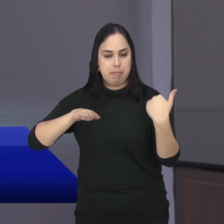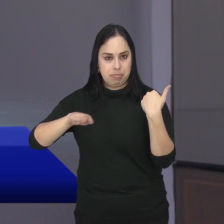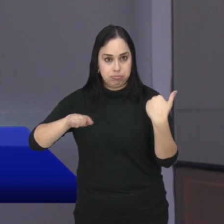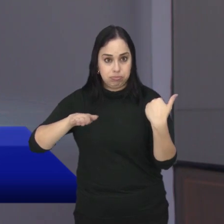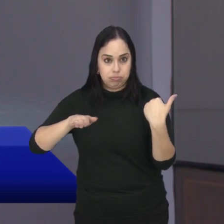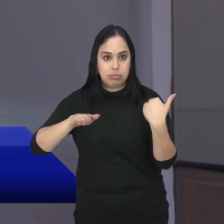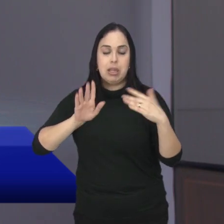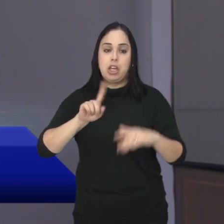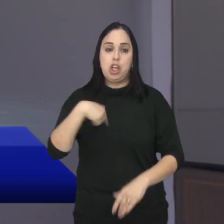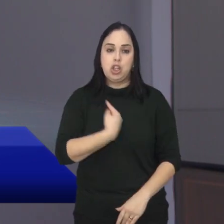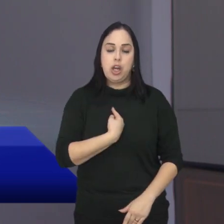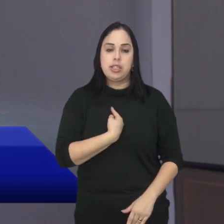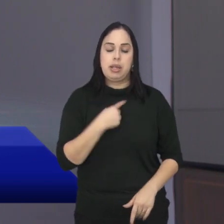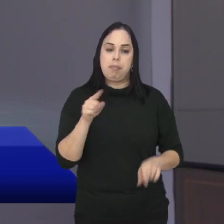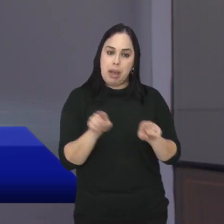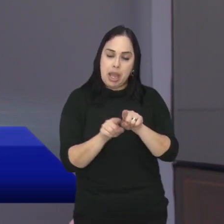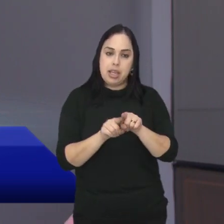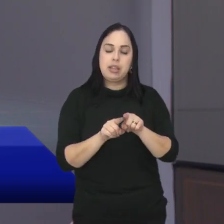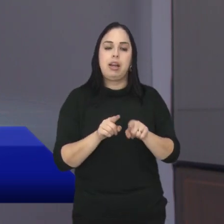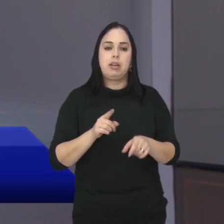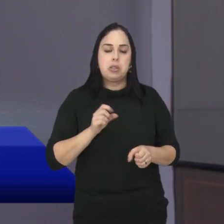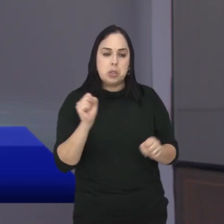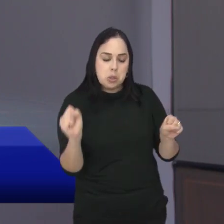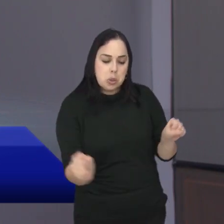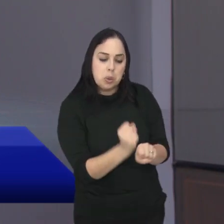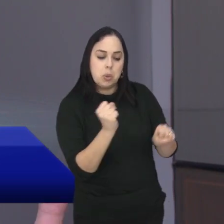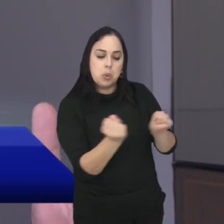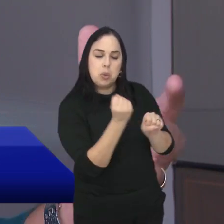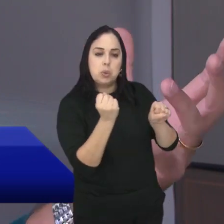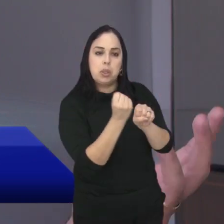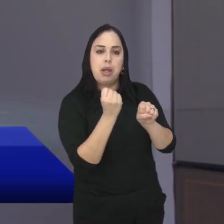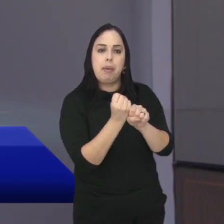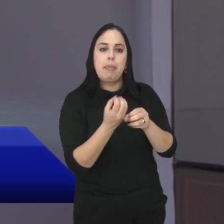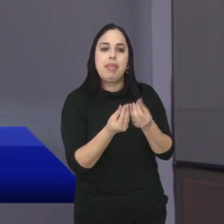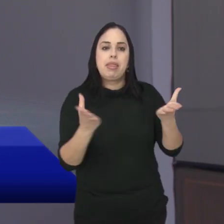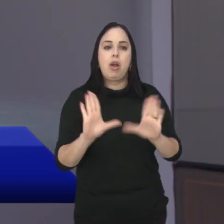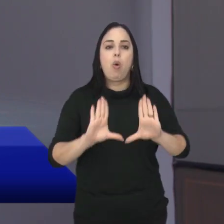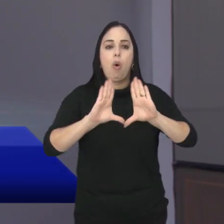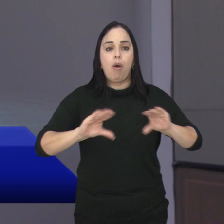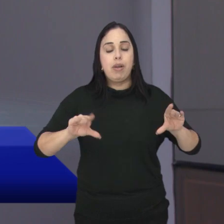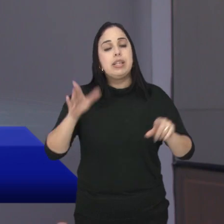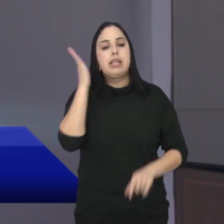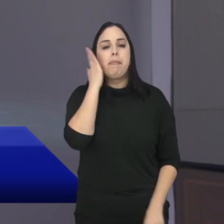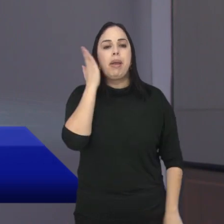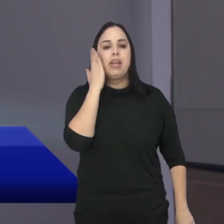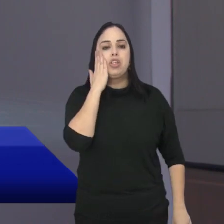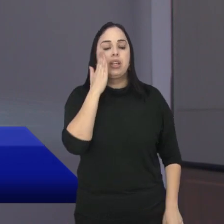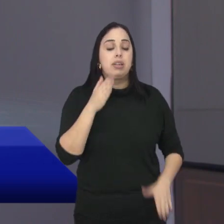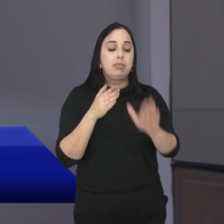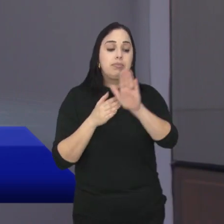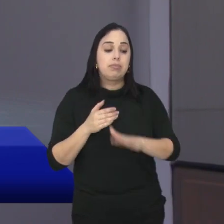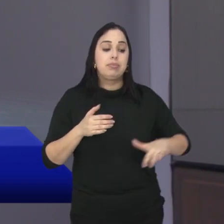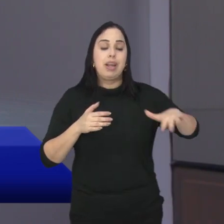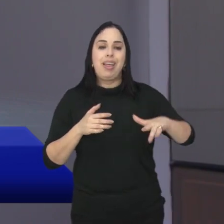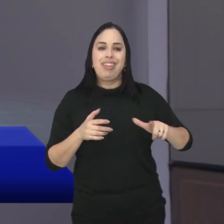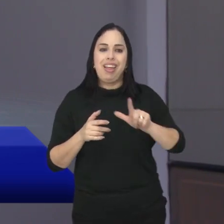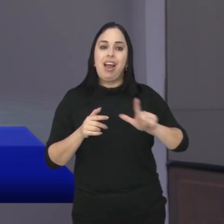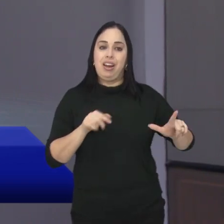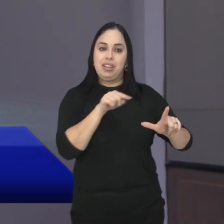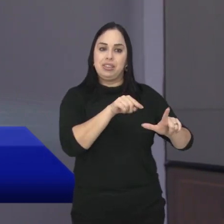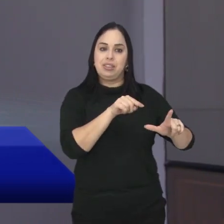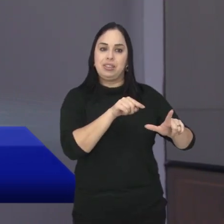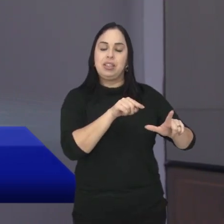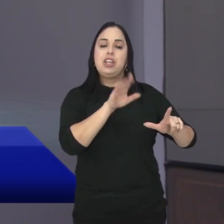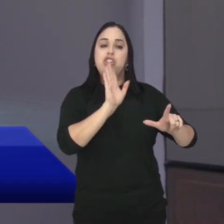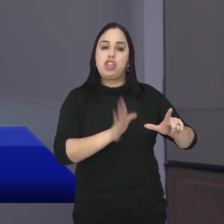esfera federal e a gente, enquanto município, também está trabalhando o deslocamento e conforto de todo o deslocamento da cidade, sabendo que Zona Leste